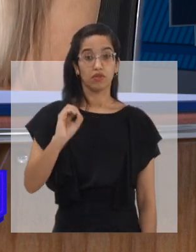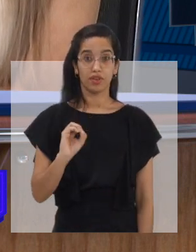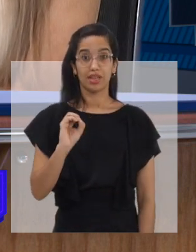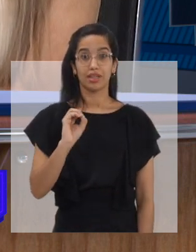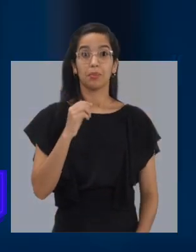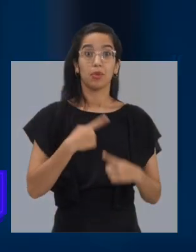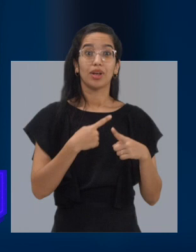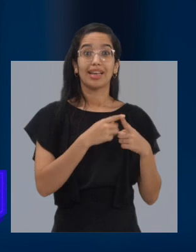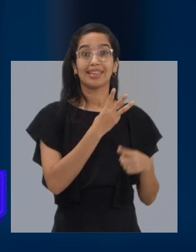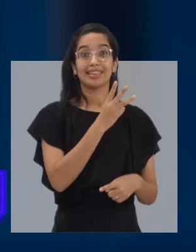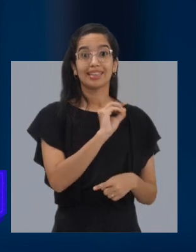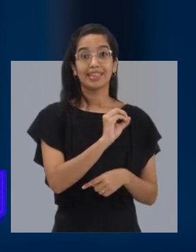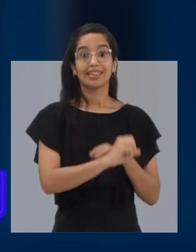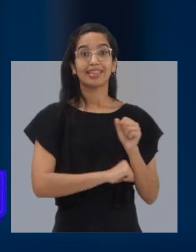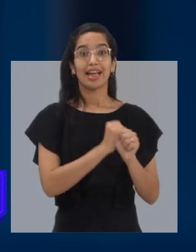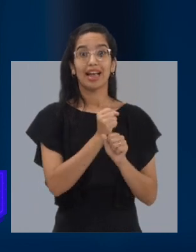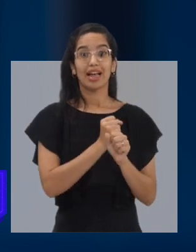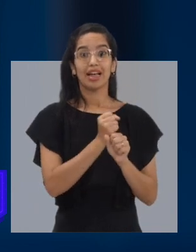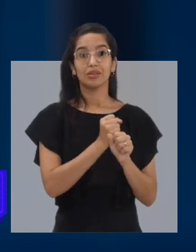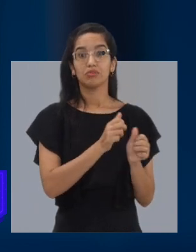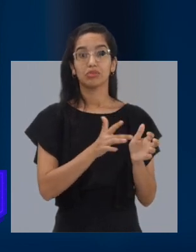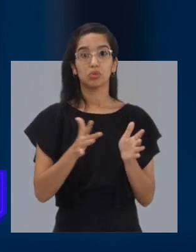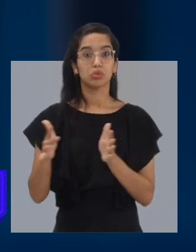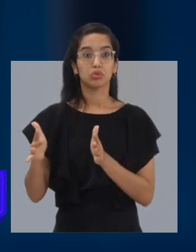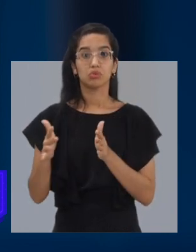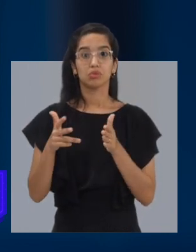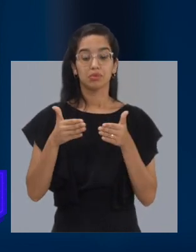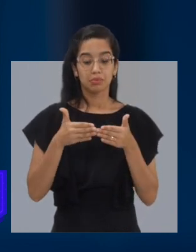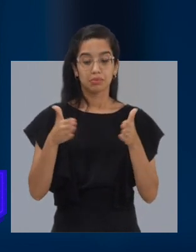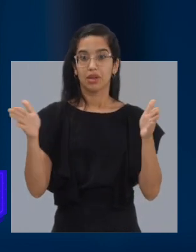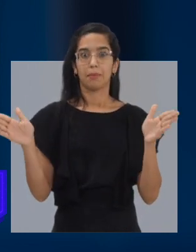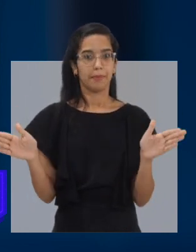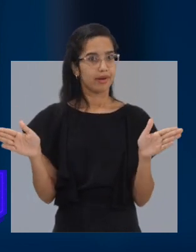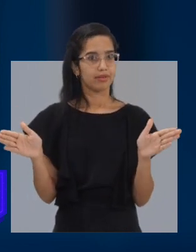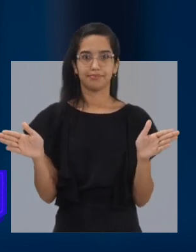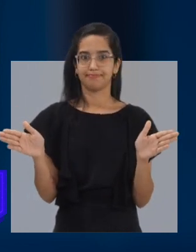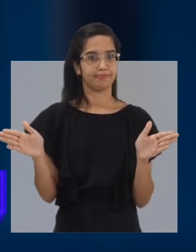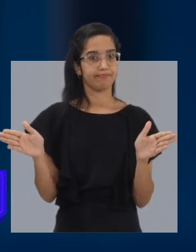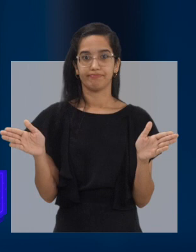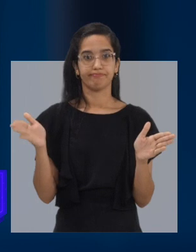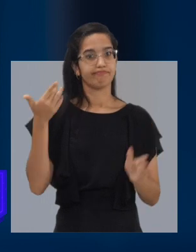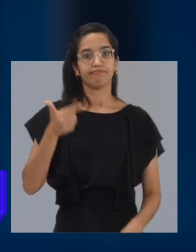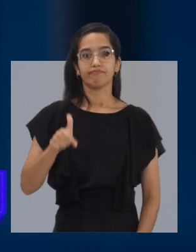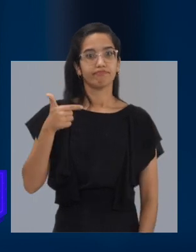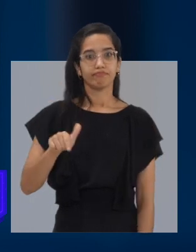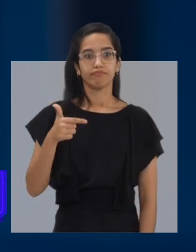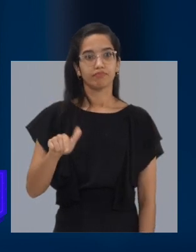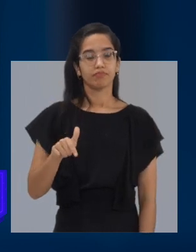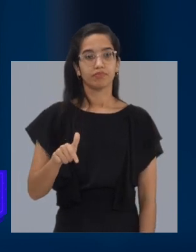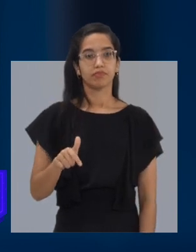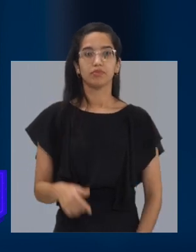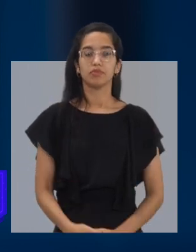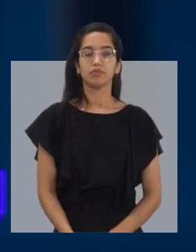anos, ele não foi aberto regularmente como um museu qualquer. Ele ficava, era